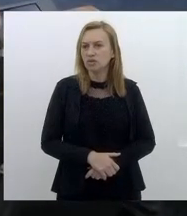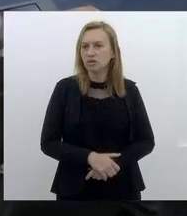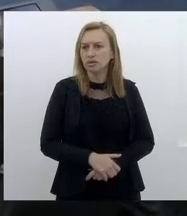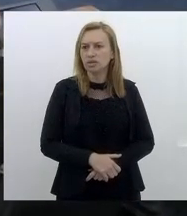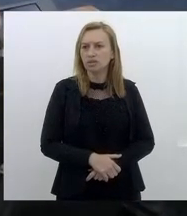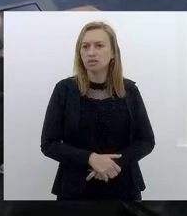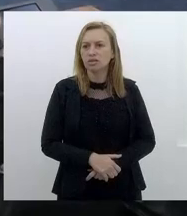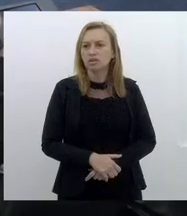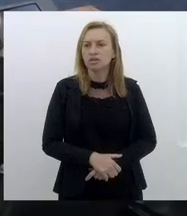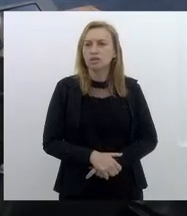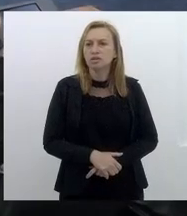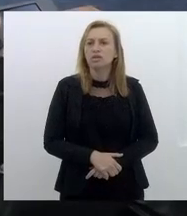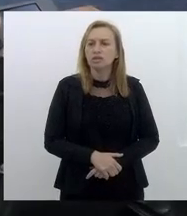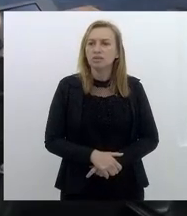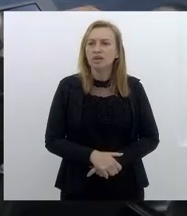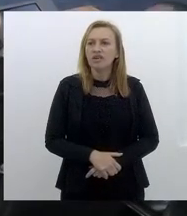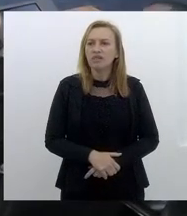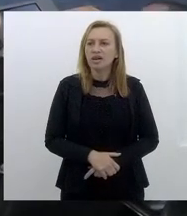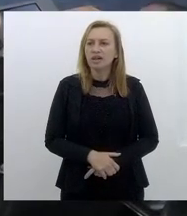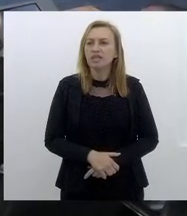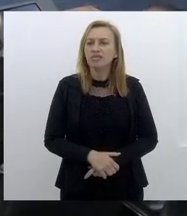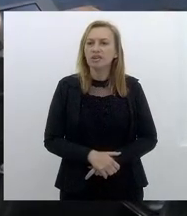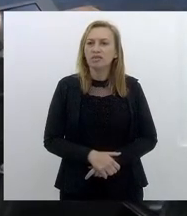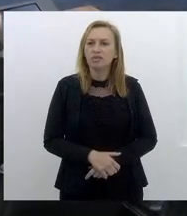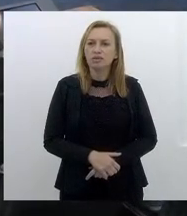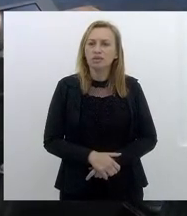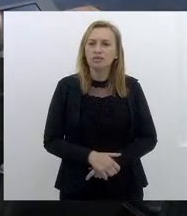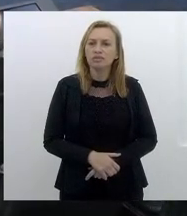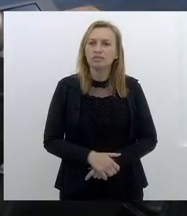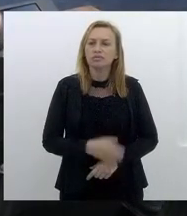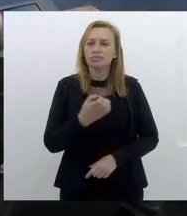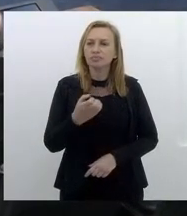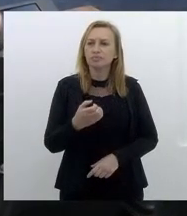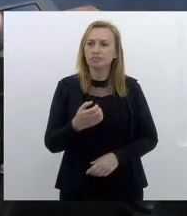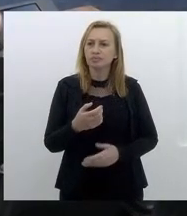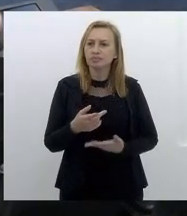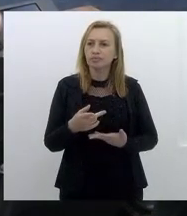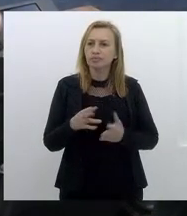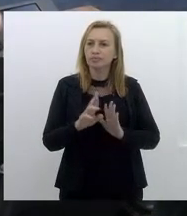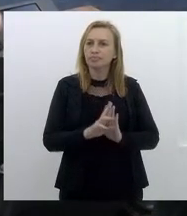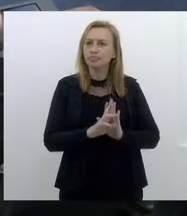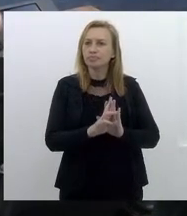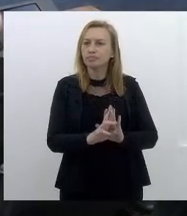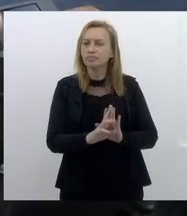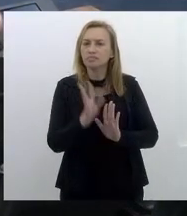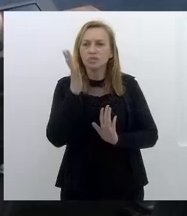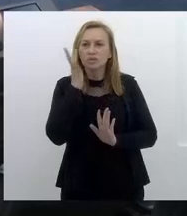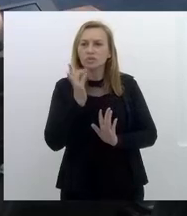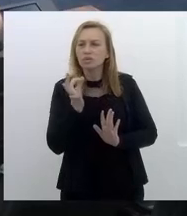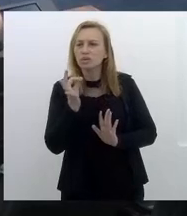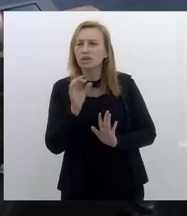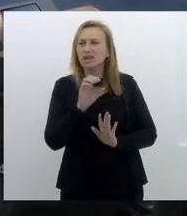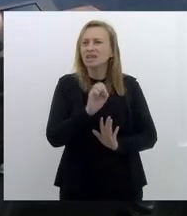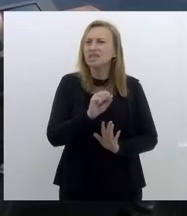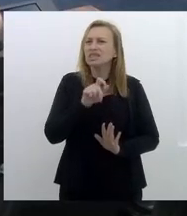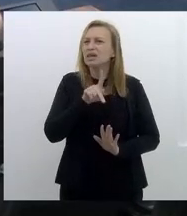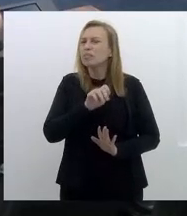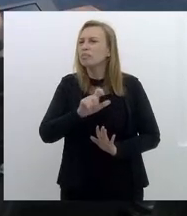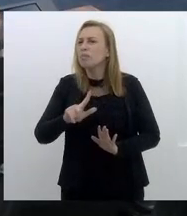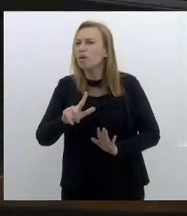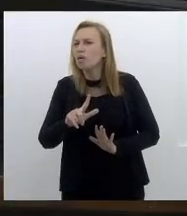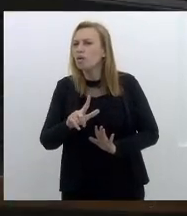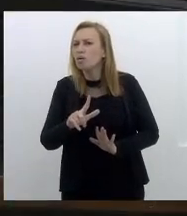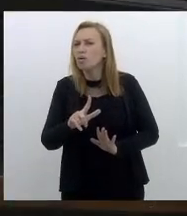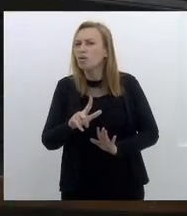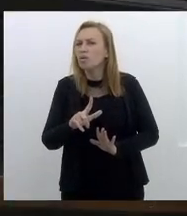oh alô bom eu queria dizer ao representante não sei se ele é das em pó mas ele